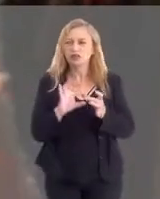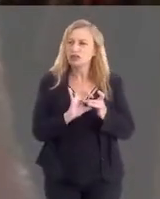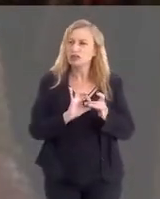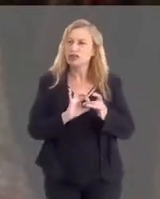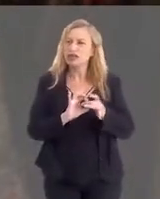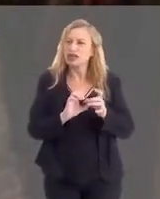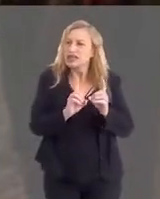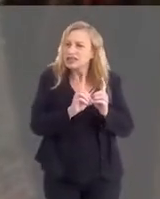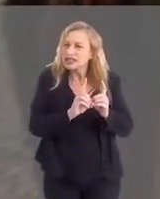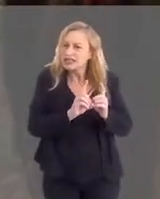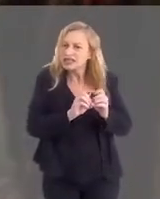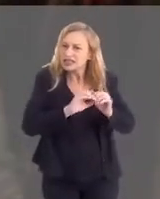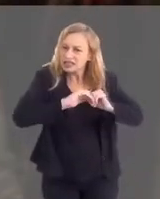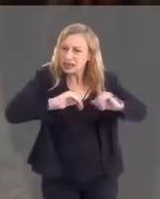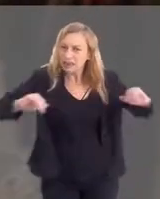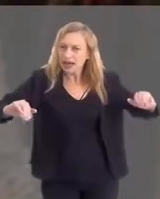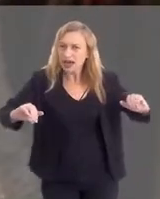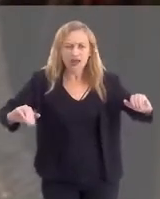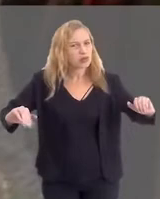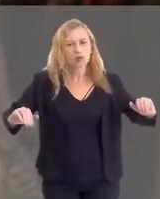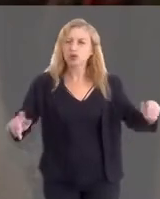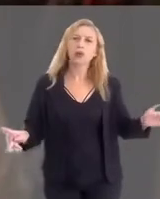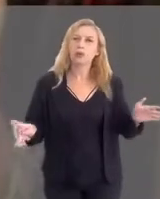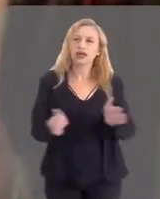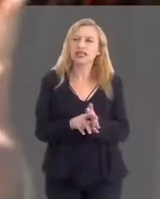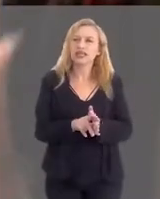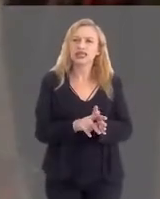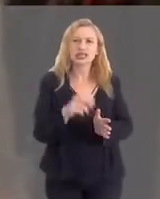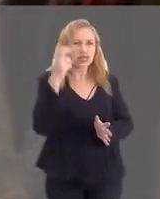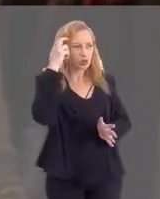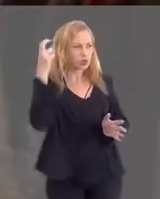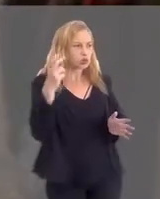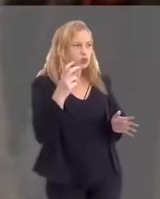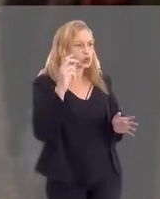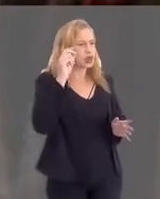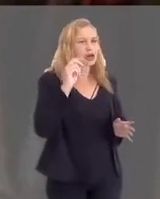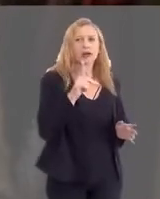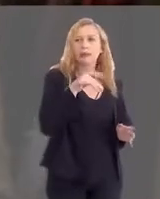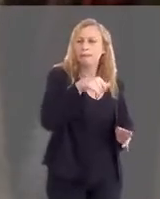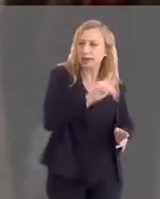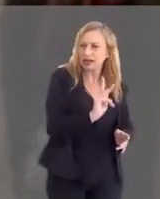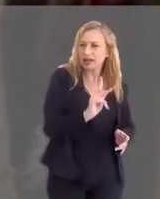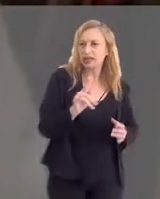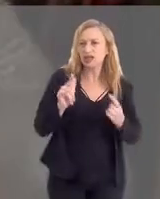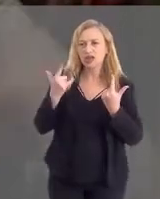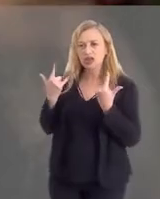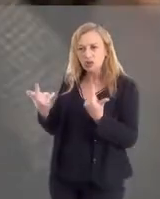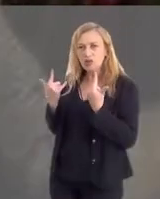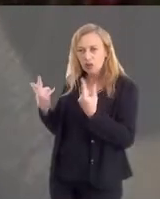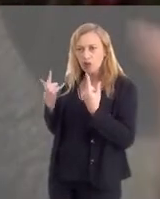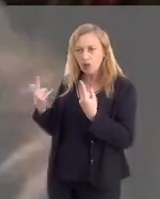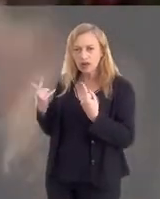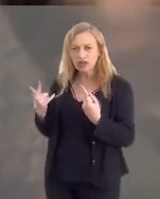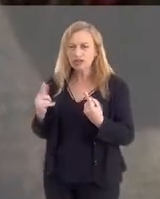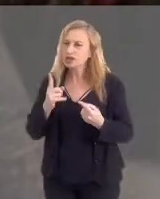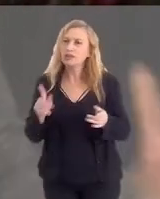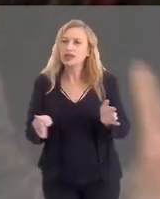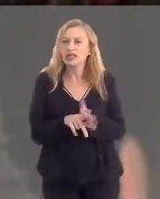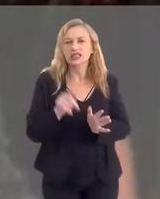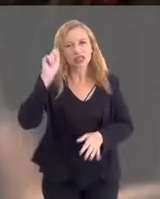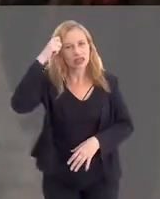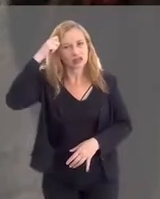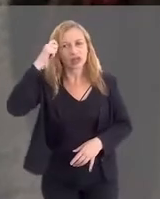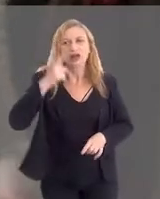Infelizmente, isso foi distanciado, né? Como se isso não fizesse parte também, como se a cultura punk, como se o rock não bebesse de uma